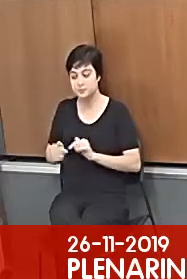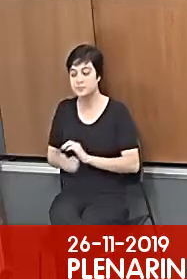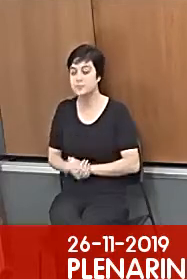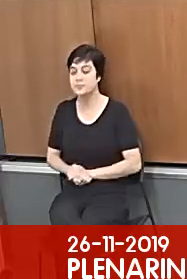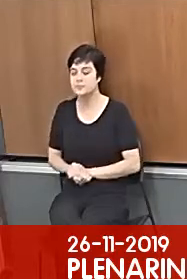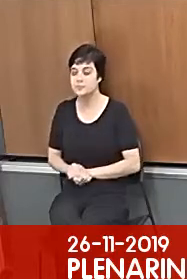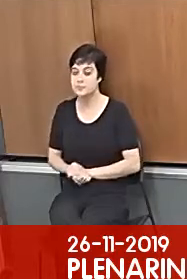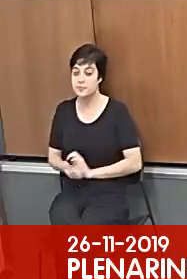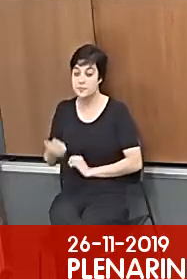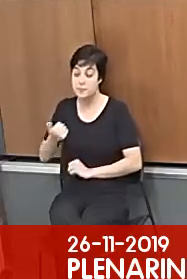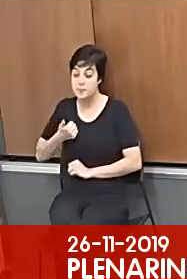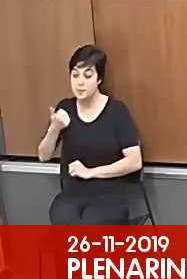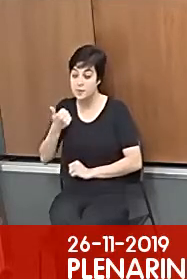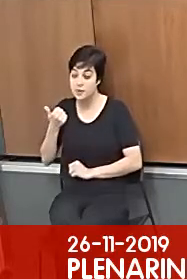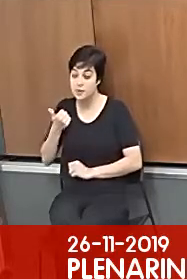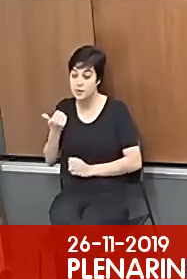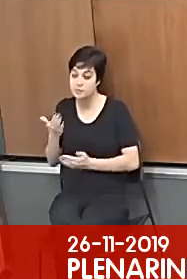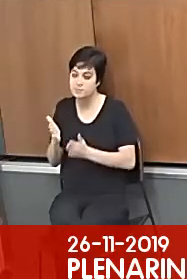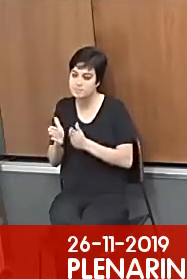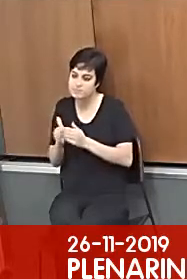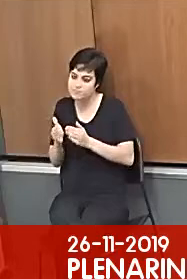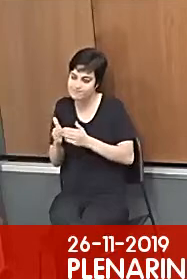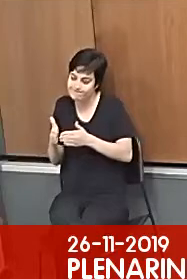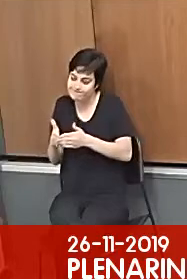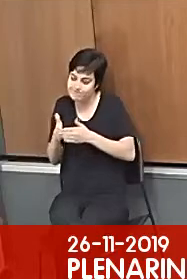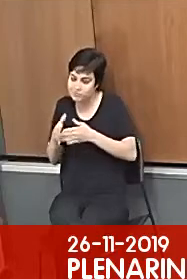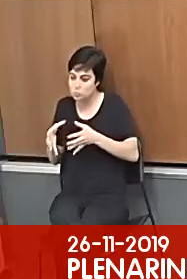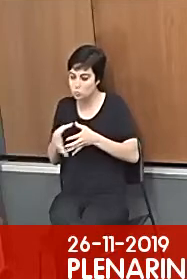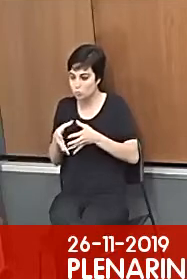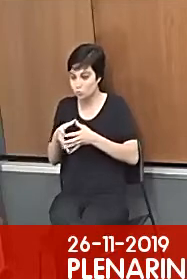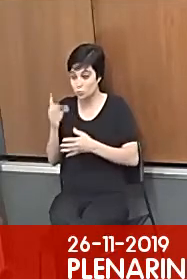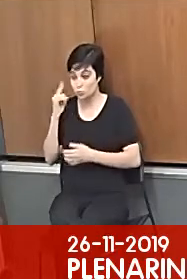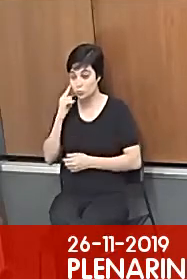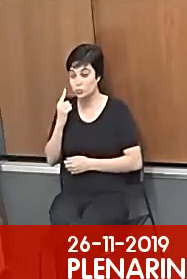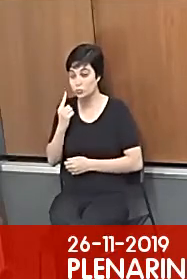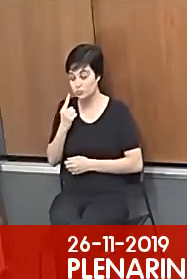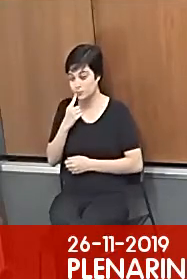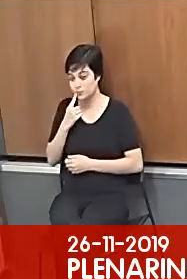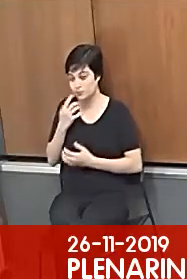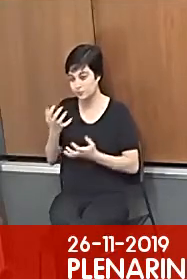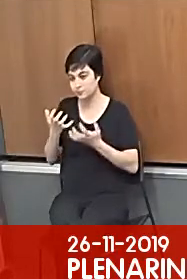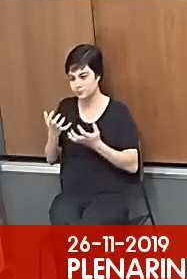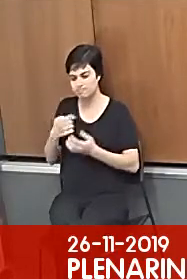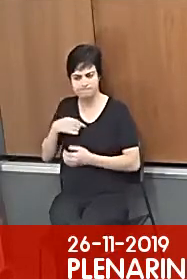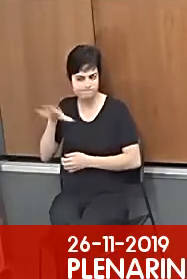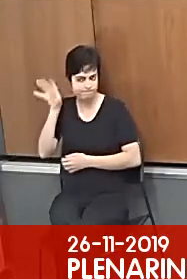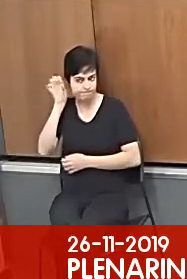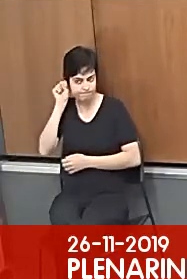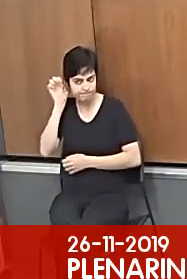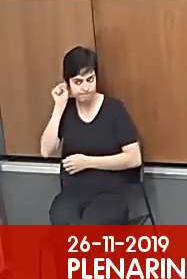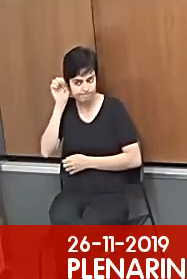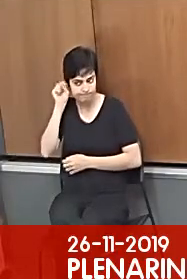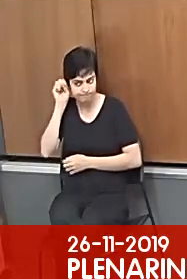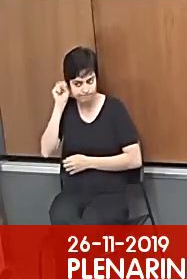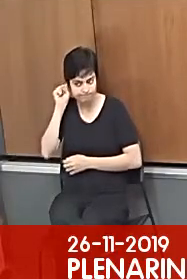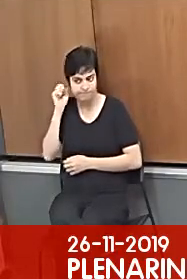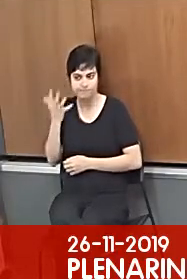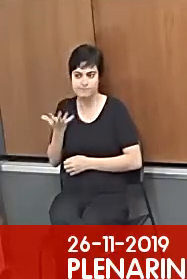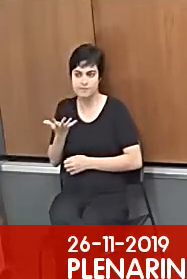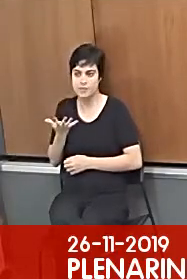Primeiro, eu quero pedir licença à comunidade surda para falar aqui como ouvinte em nome deles.